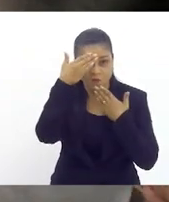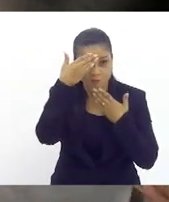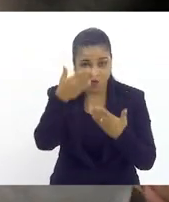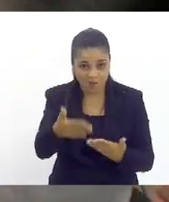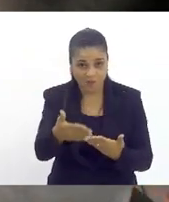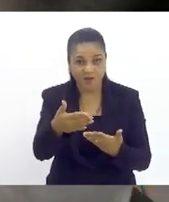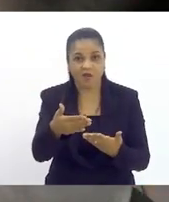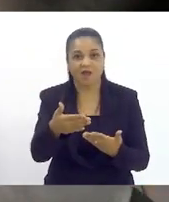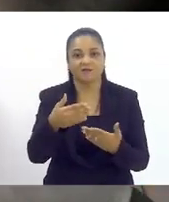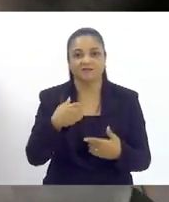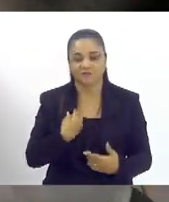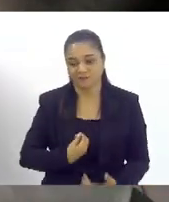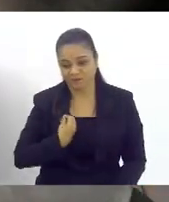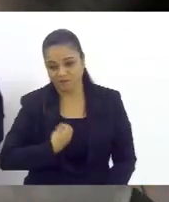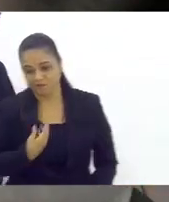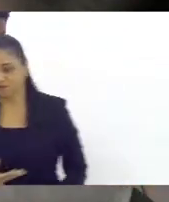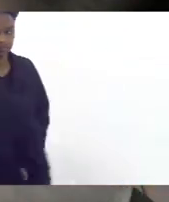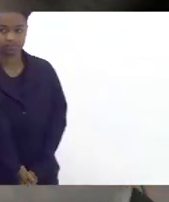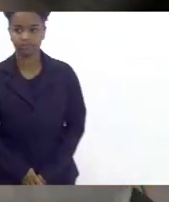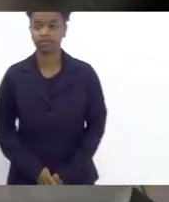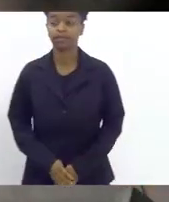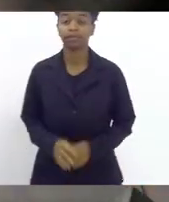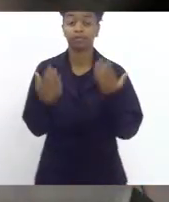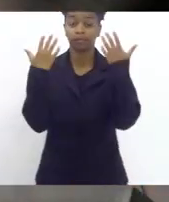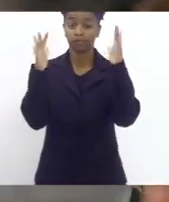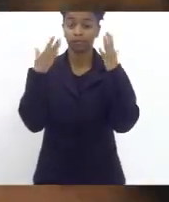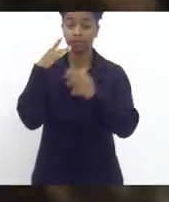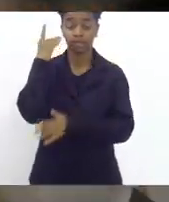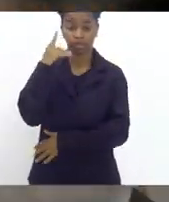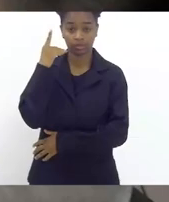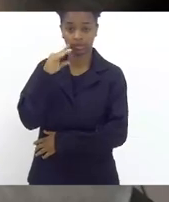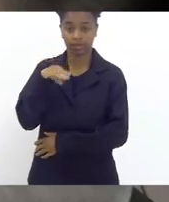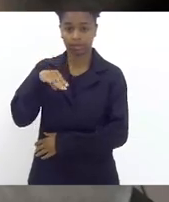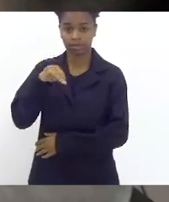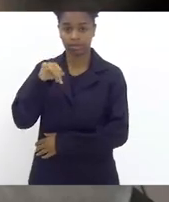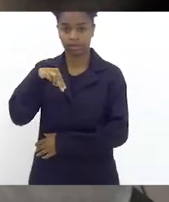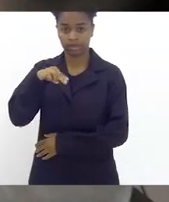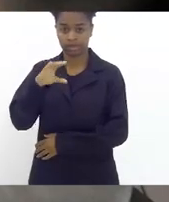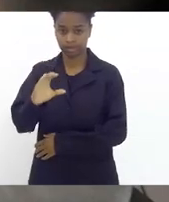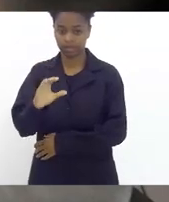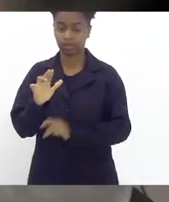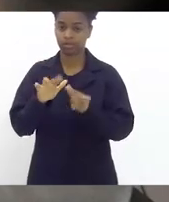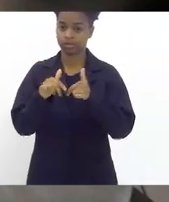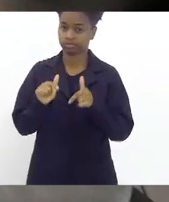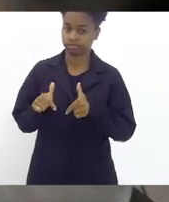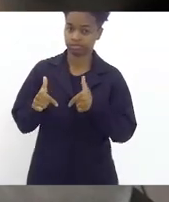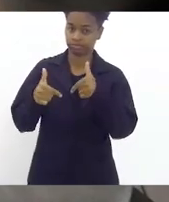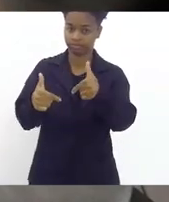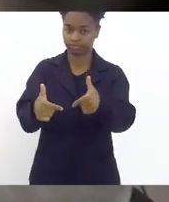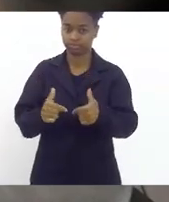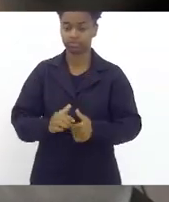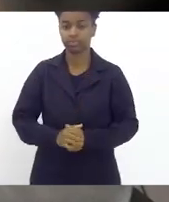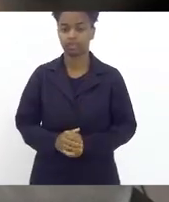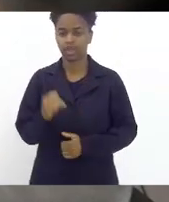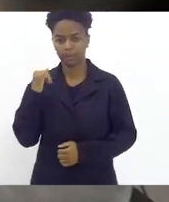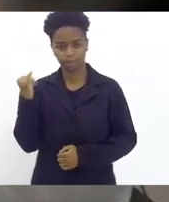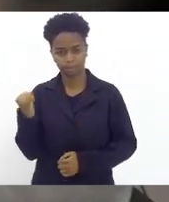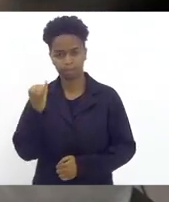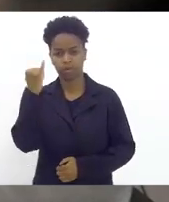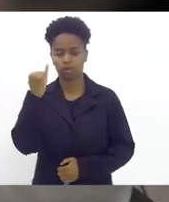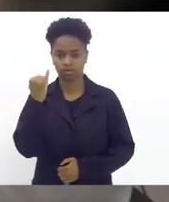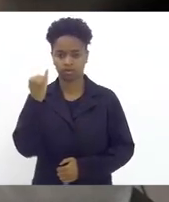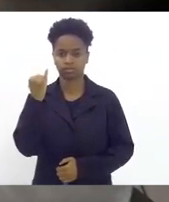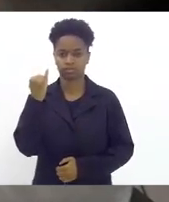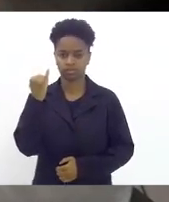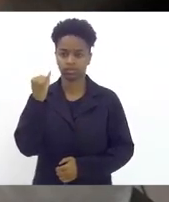eu queria parabenizar o deputado Carlos Linck pela iniciativa é tão importante